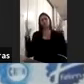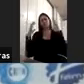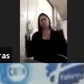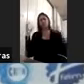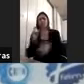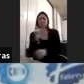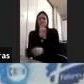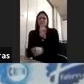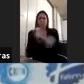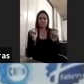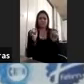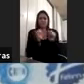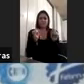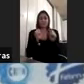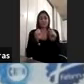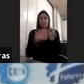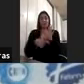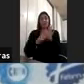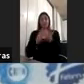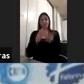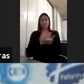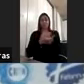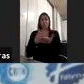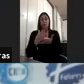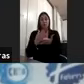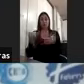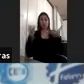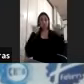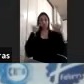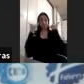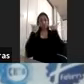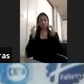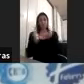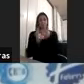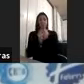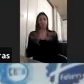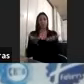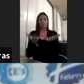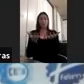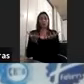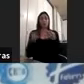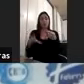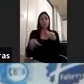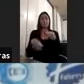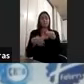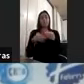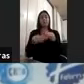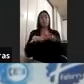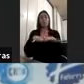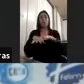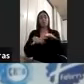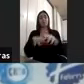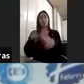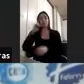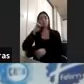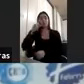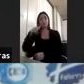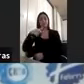aqui da Renault, que é o que está nos movendo nesse momento, eu quero que você fale do movimento do dia 7 de